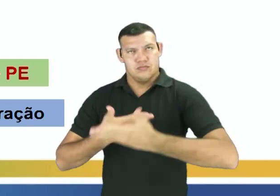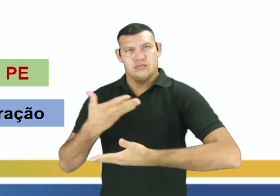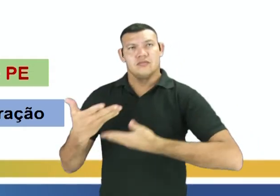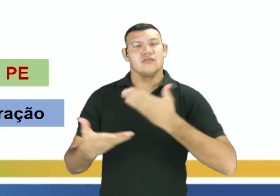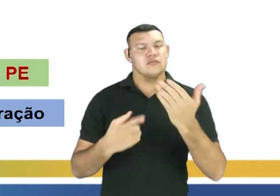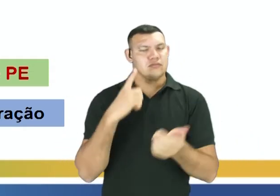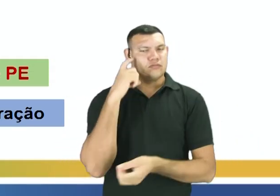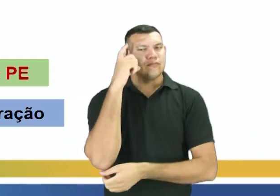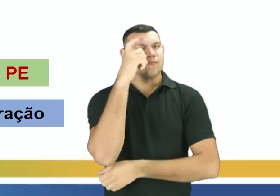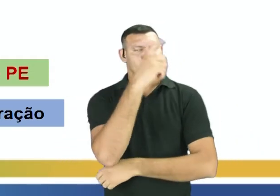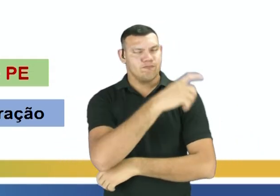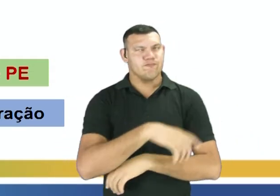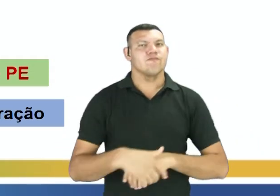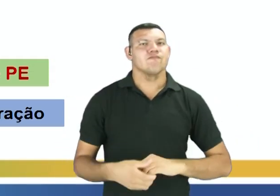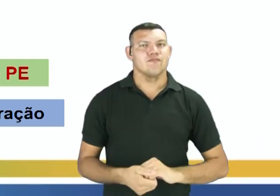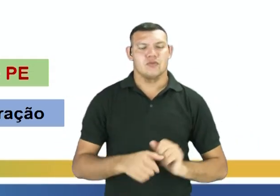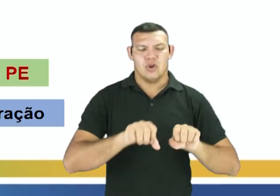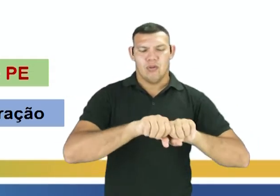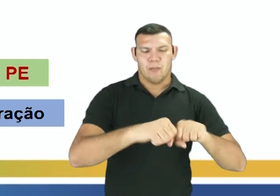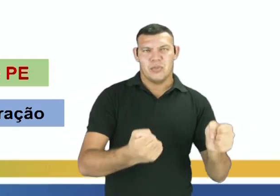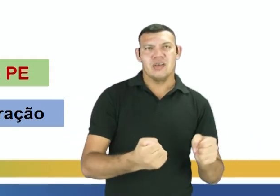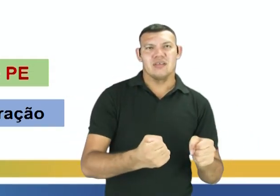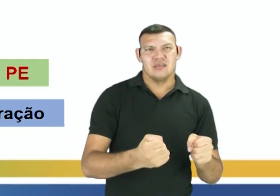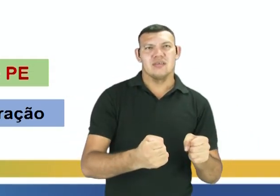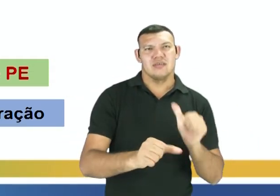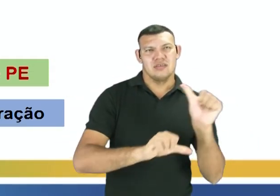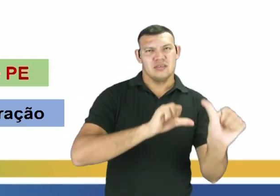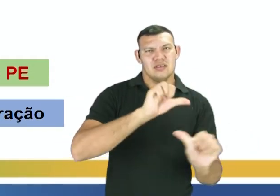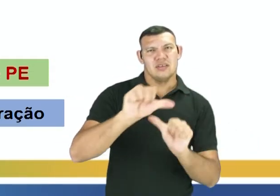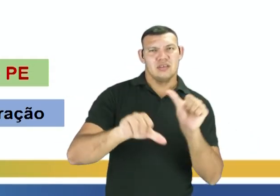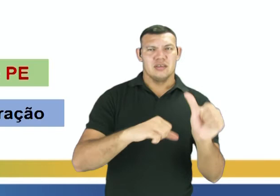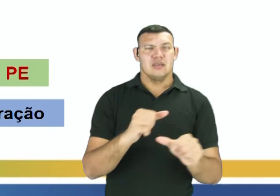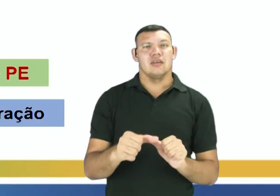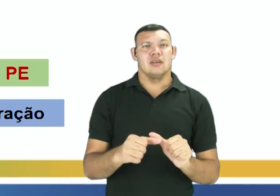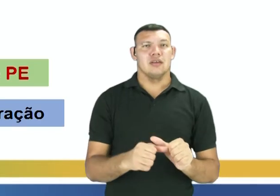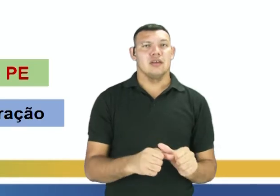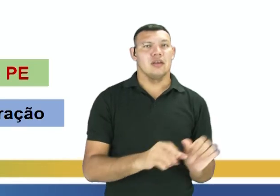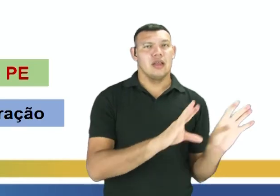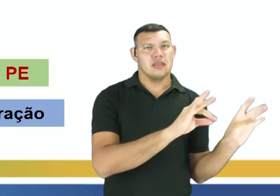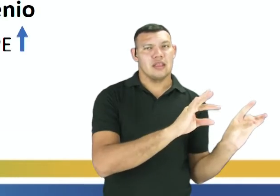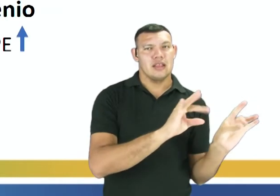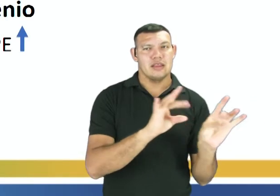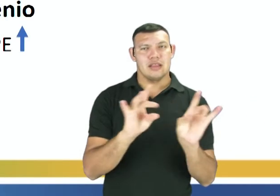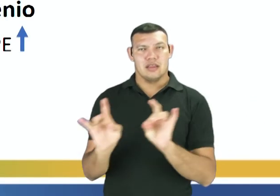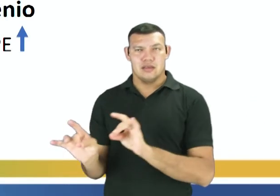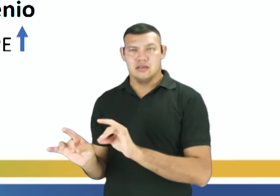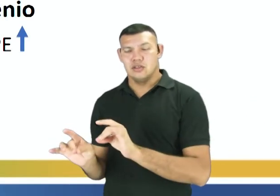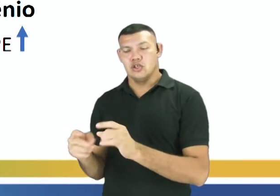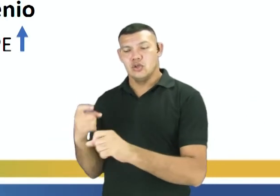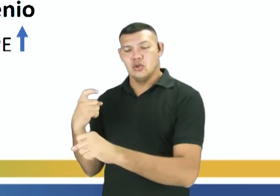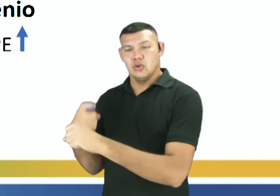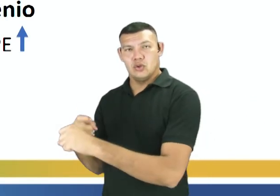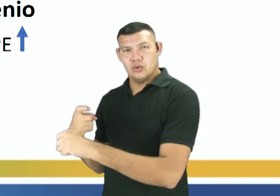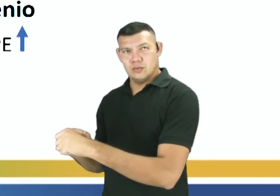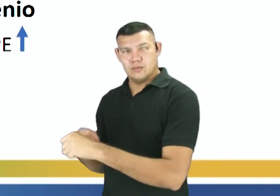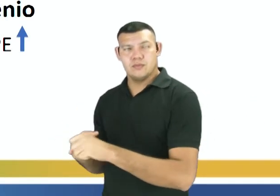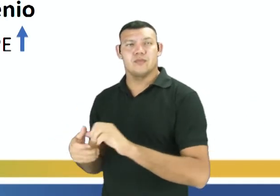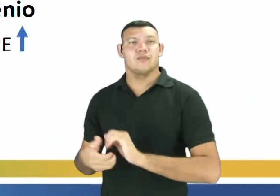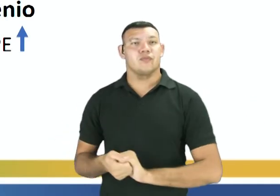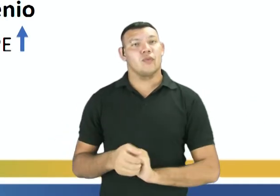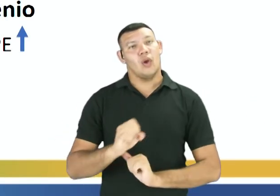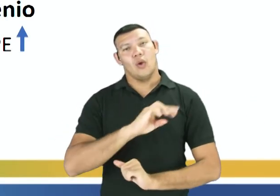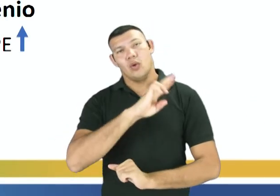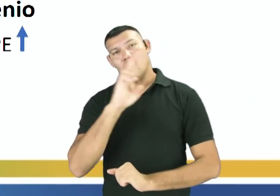e fazer a mudança de estado físico do estado sólido para o estado gasoso. Outro